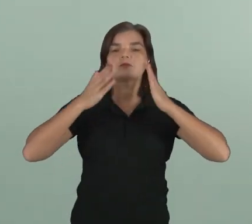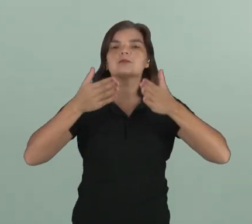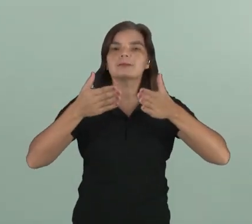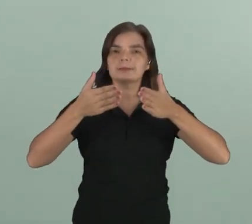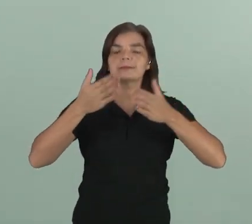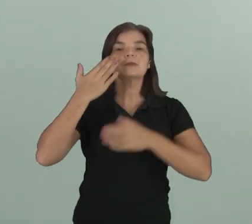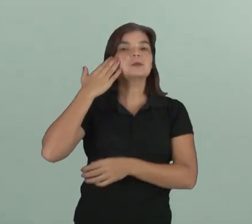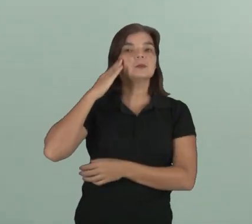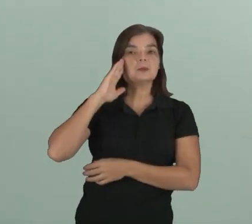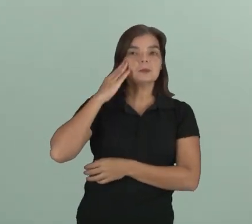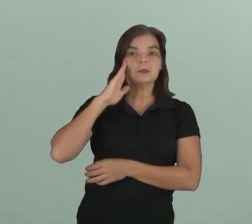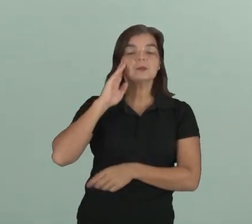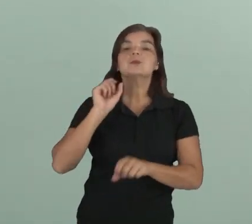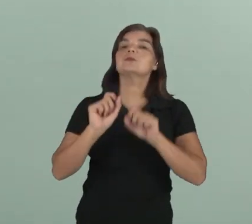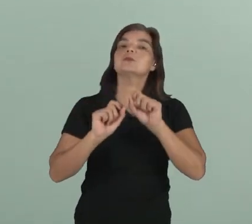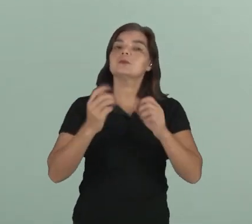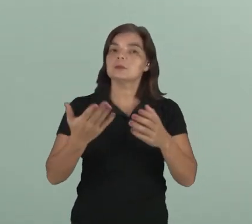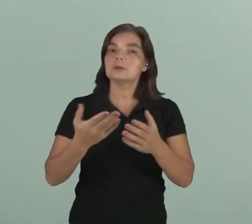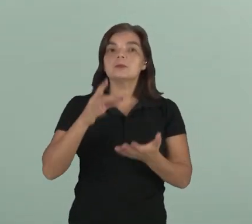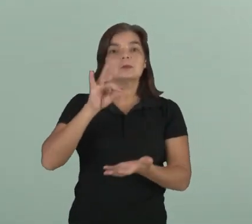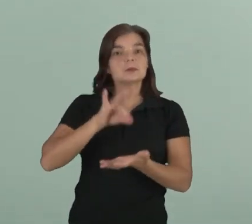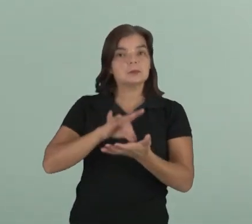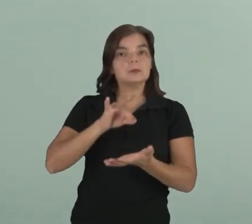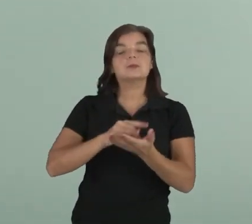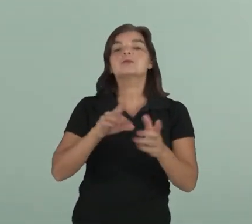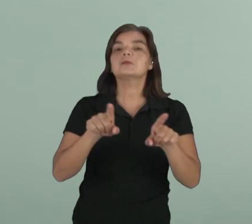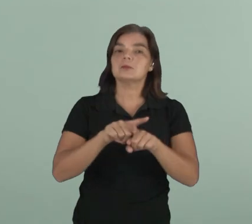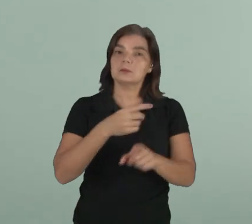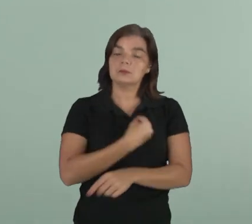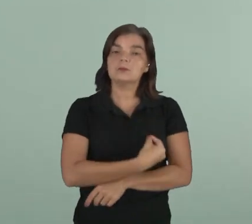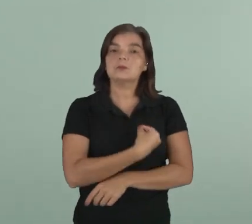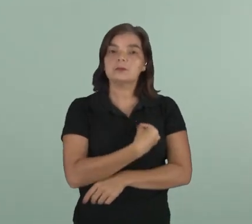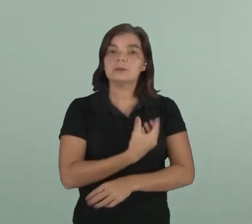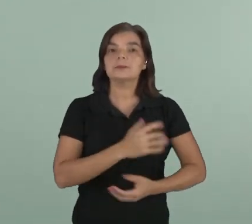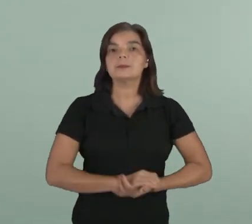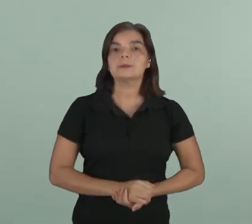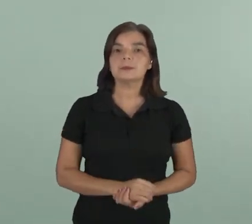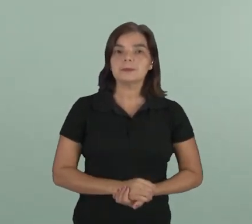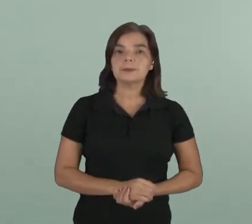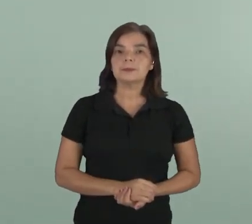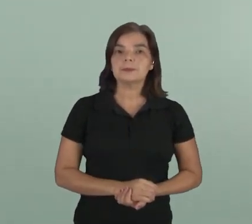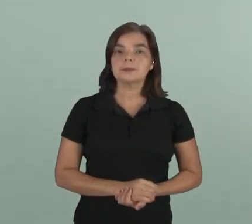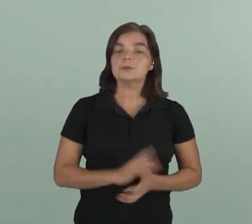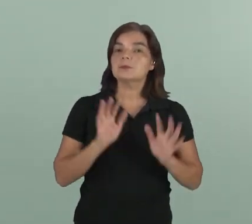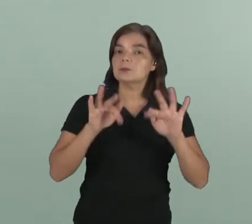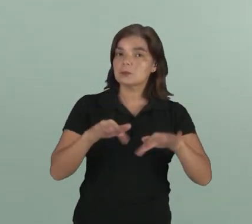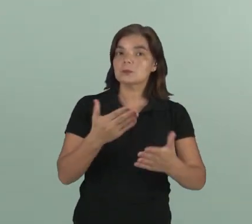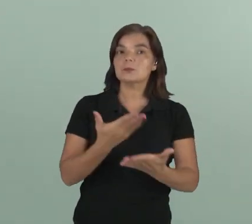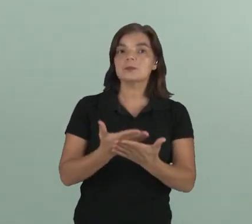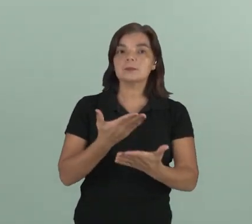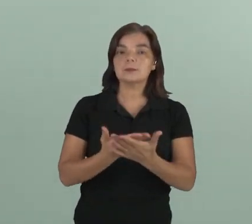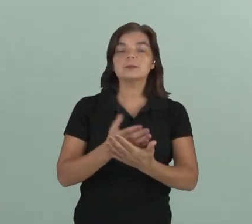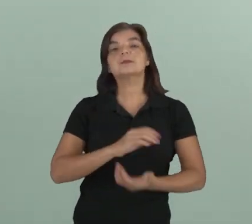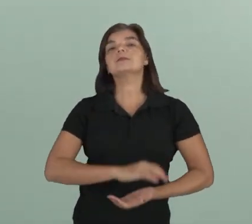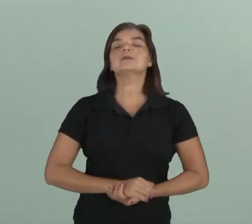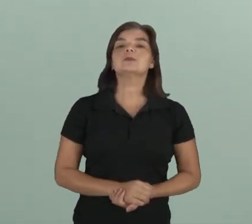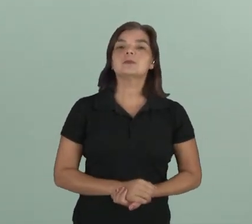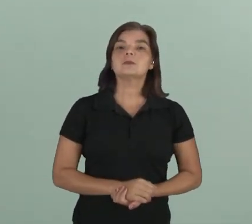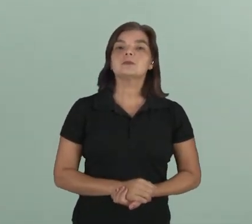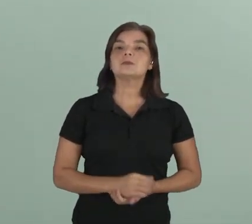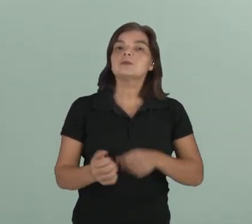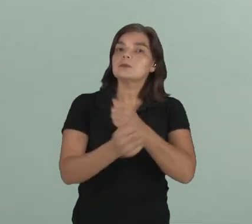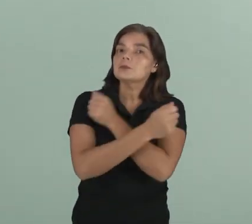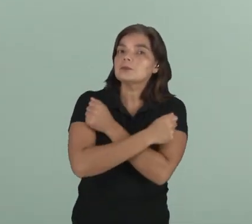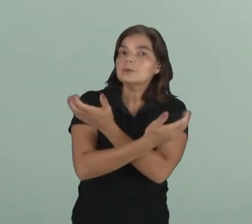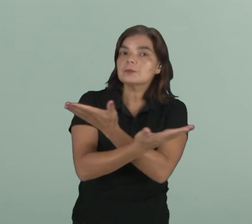capacidade de compreensão a respeito da realidade na qual ele se encontra. Eu estou finalizando esta videoaula. Um